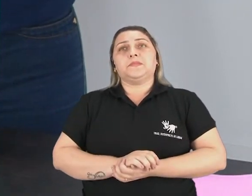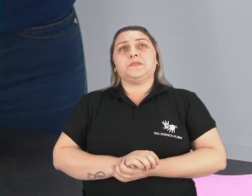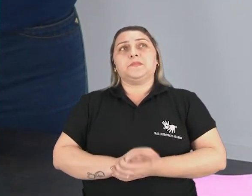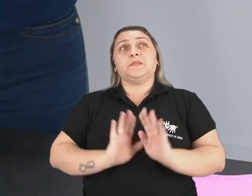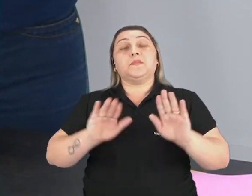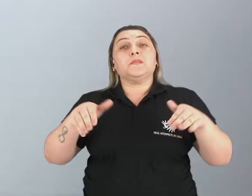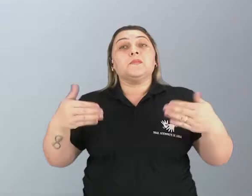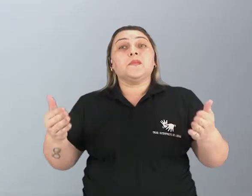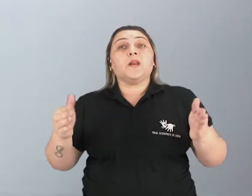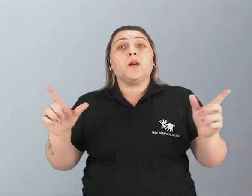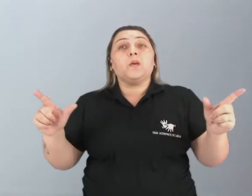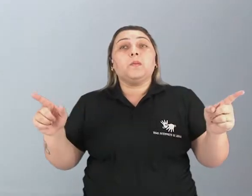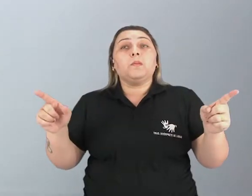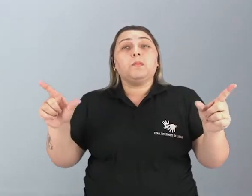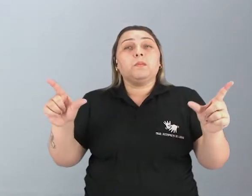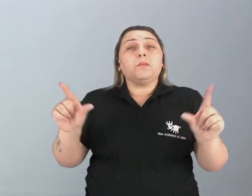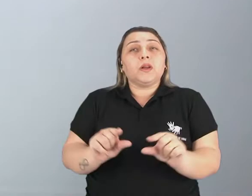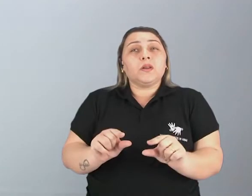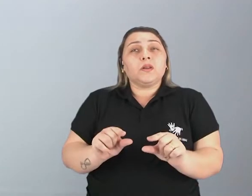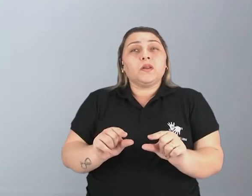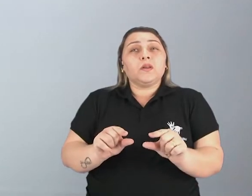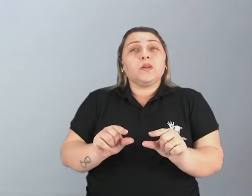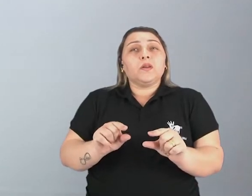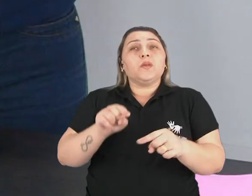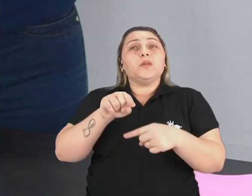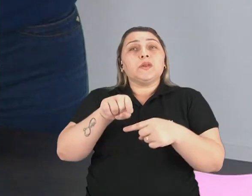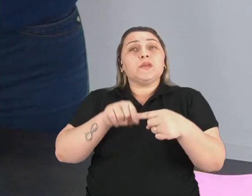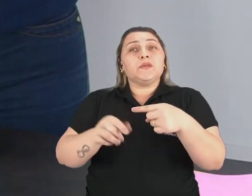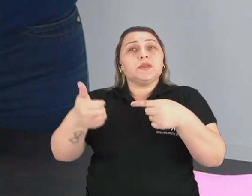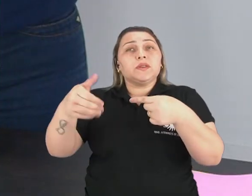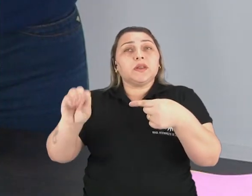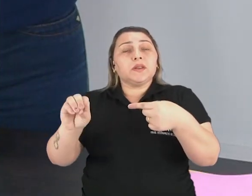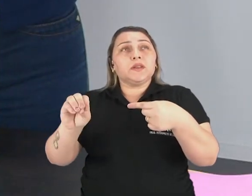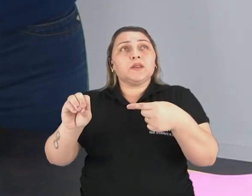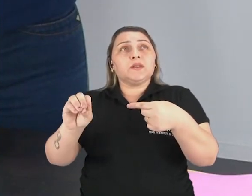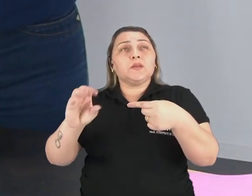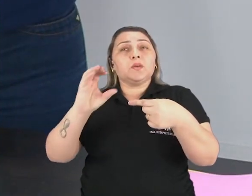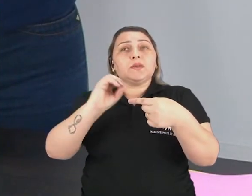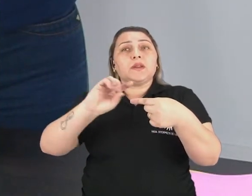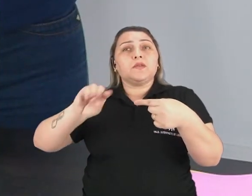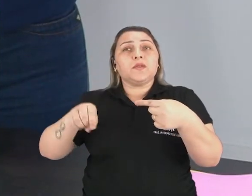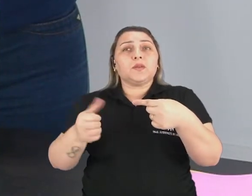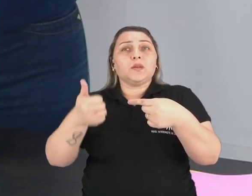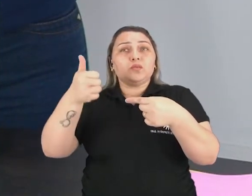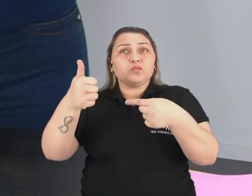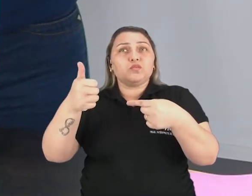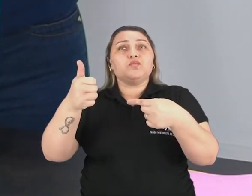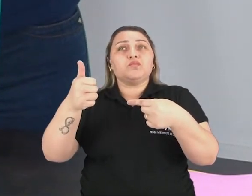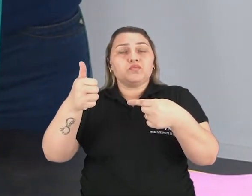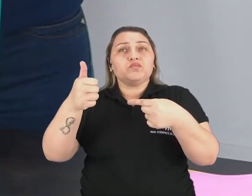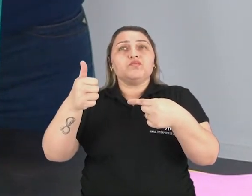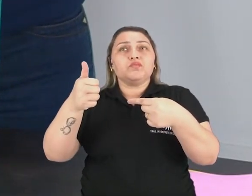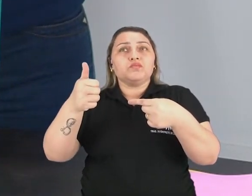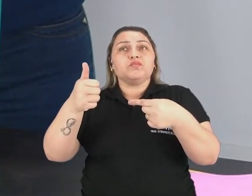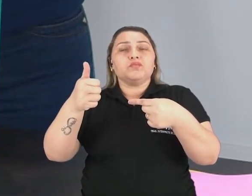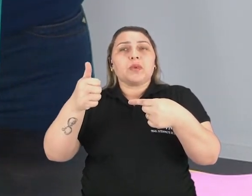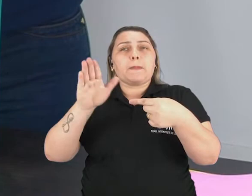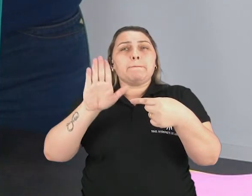Então, qual é o menor? O que eu dividi em 10 partes, o 0,1.